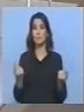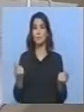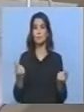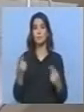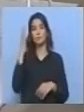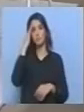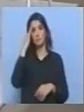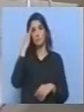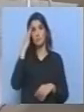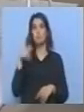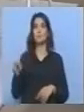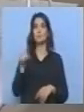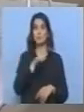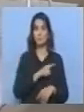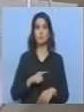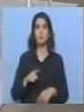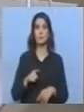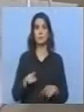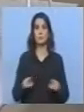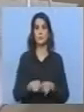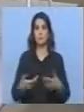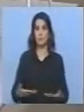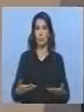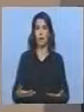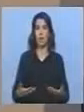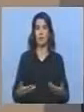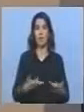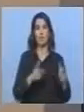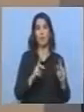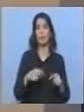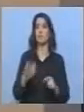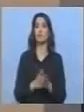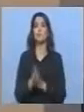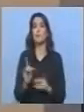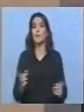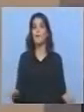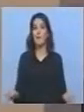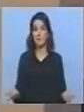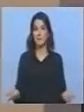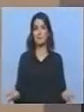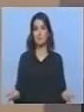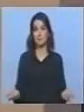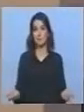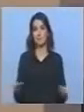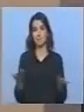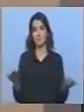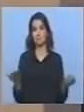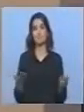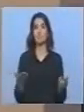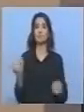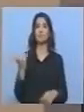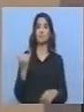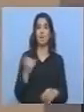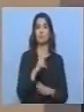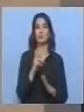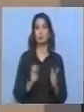uma capacidade instalada como a que temos hoje, que é disponível e depois não é aproveitada. E que não é aproveitada. Eu acho que descer